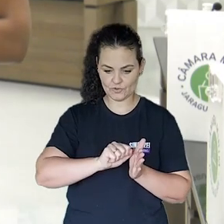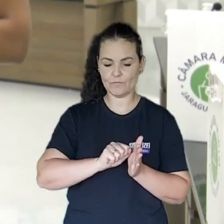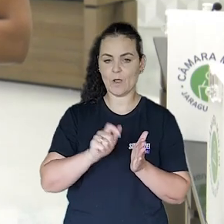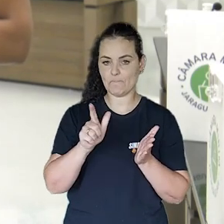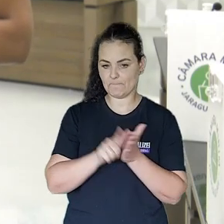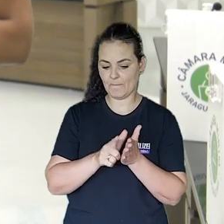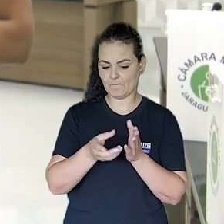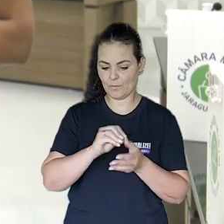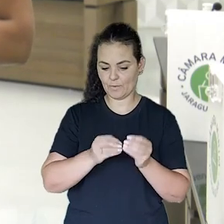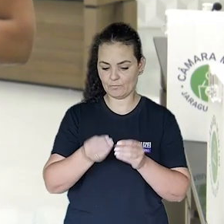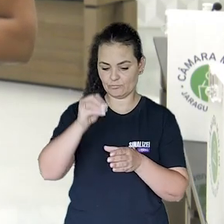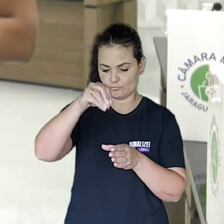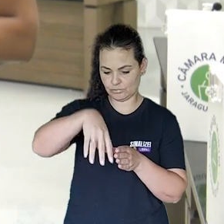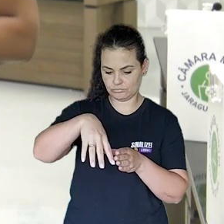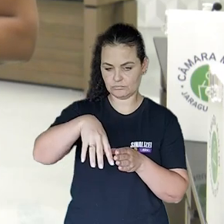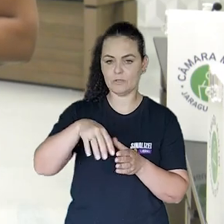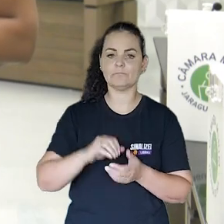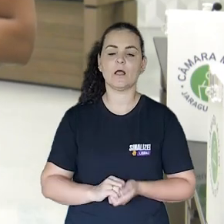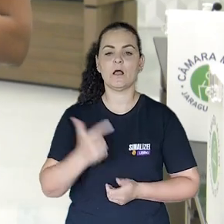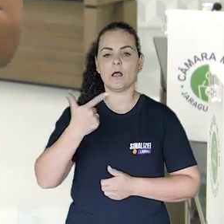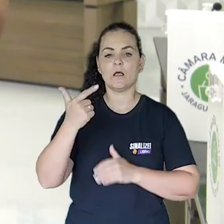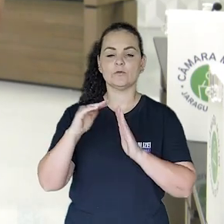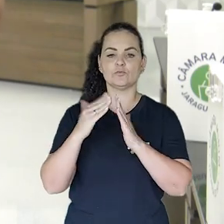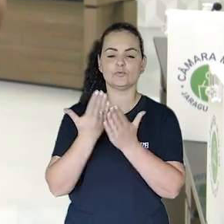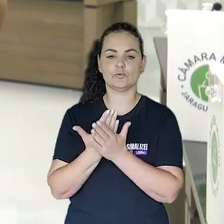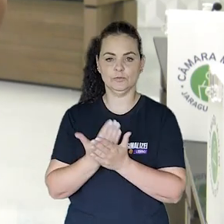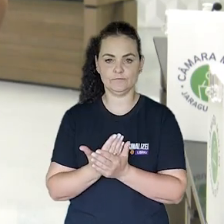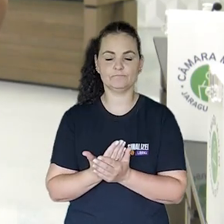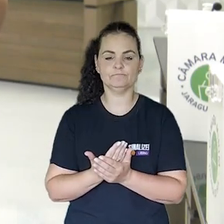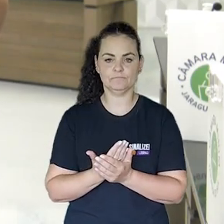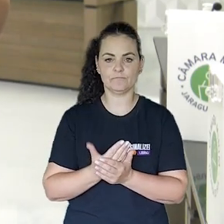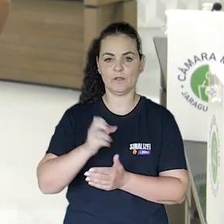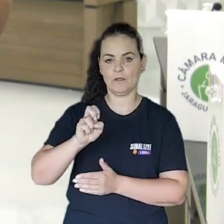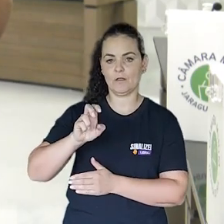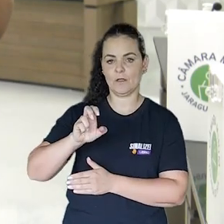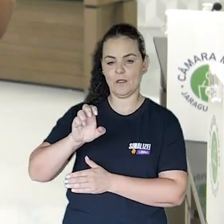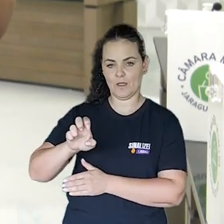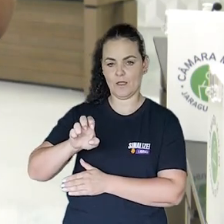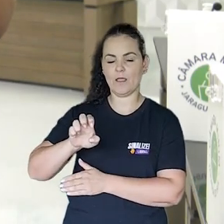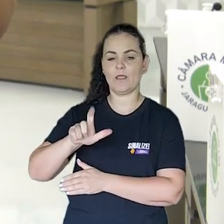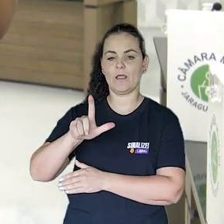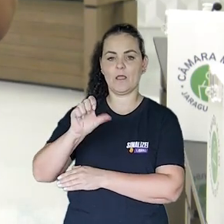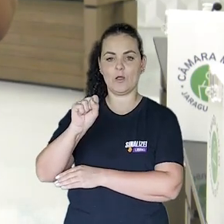Granzotto Ferraz. Lá do Santa Luzia. Santa Luzia.